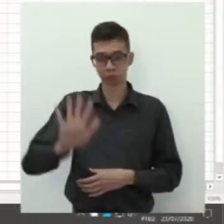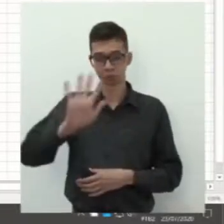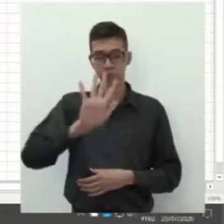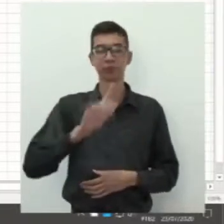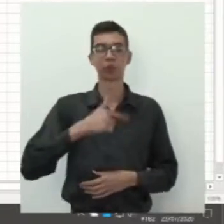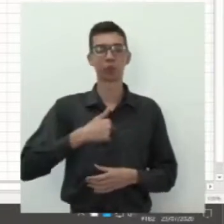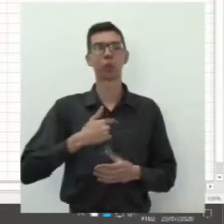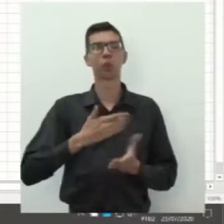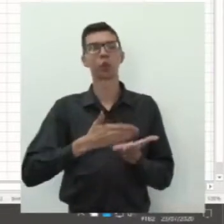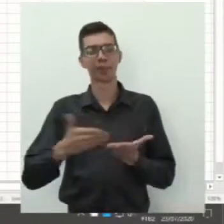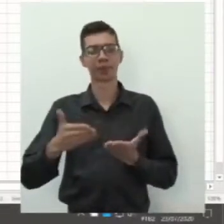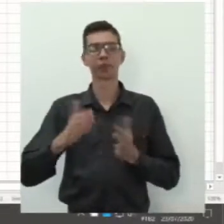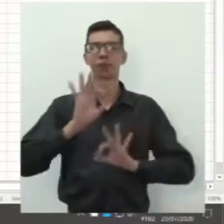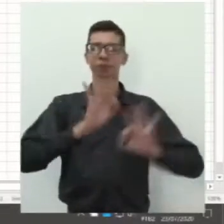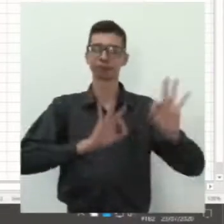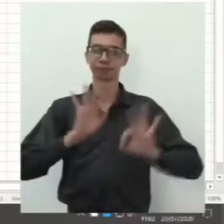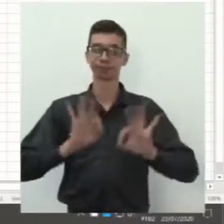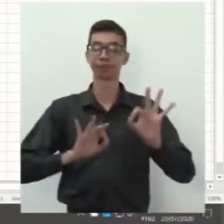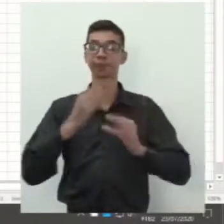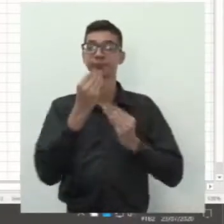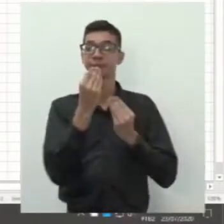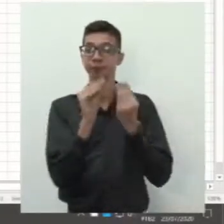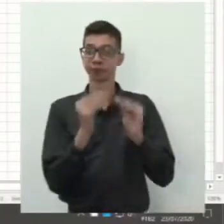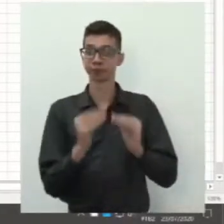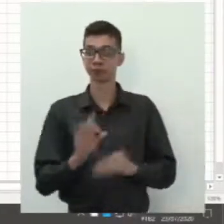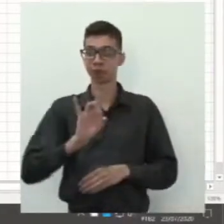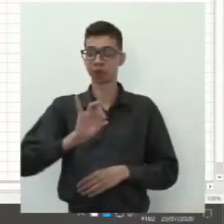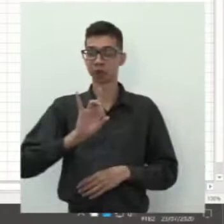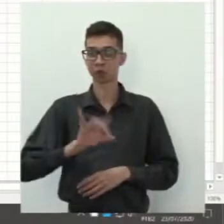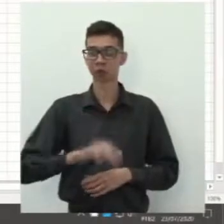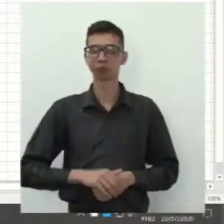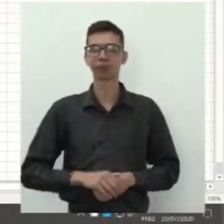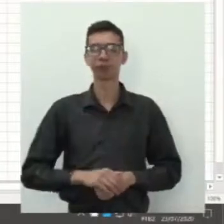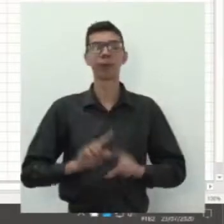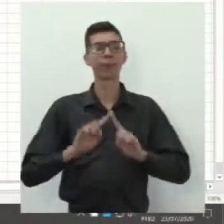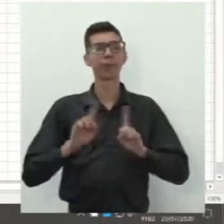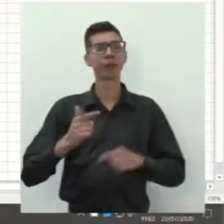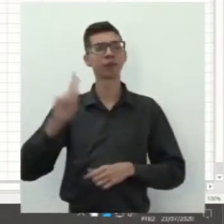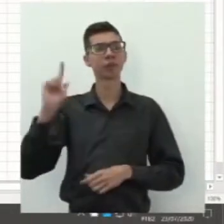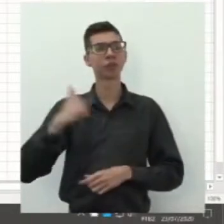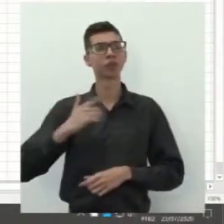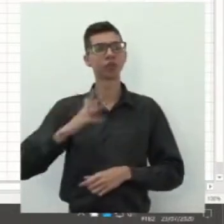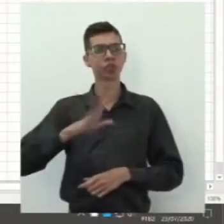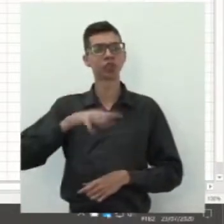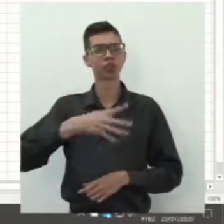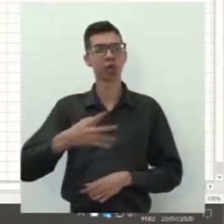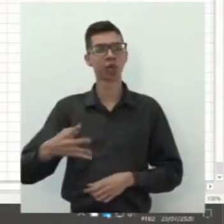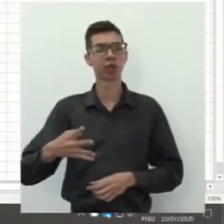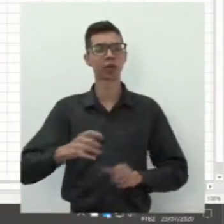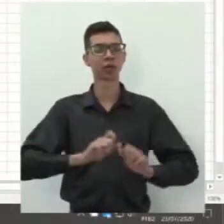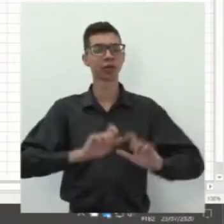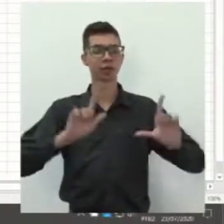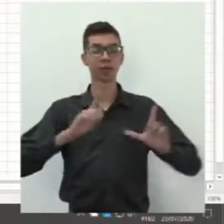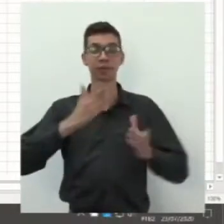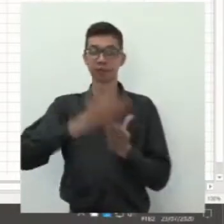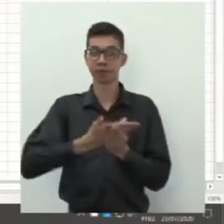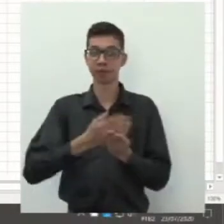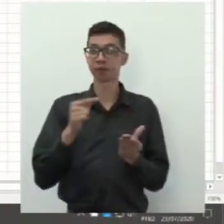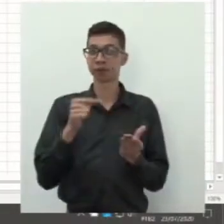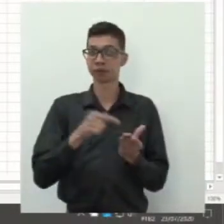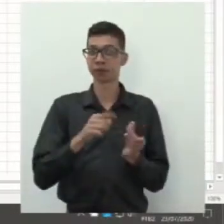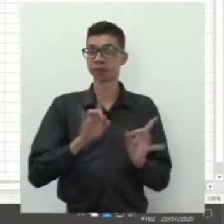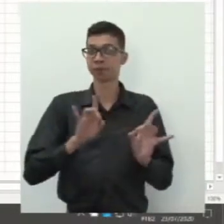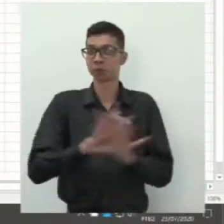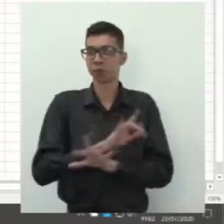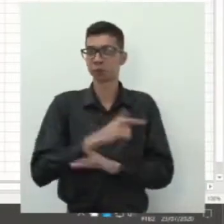de trabalho, eu tinha já outras planilhas criadas, então eu já trouxe essa pasta de trabalho pronta, tá? Então eu tenho